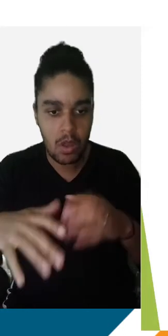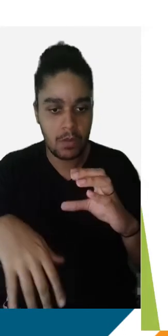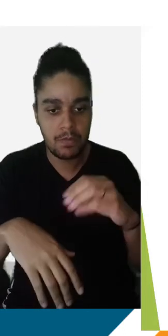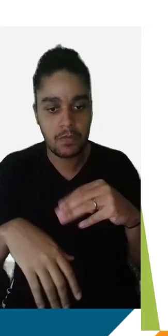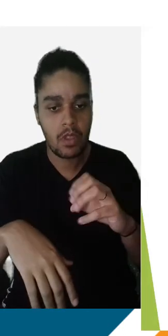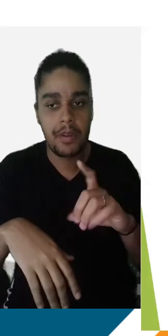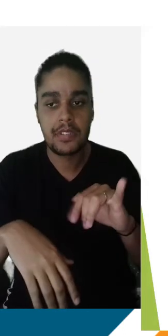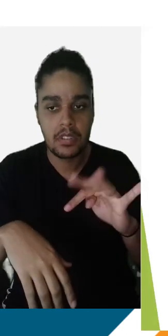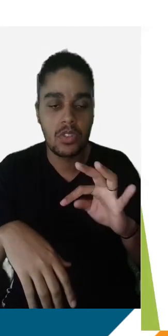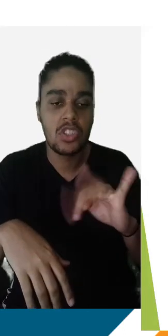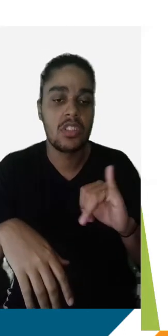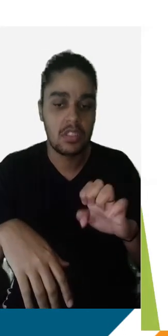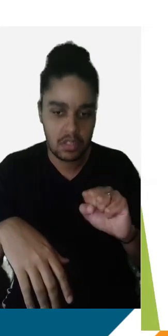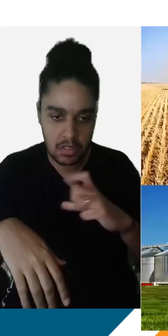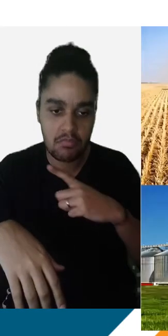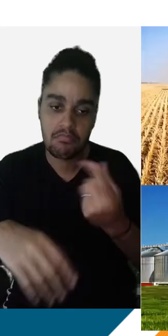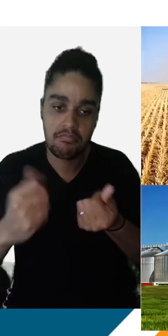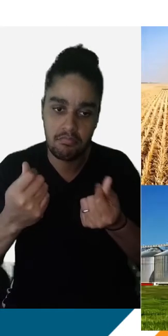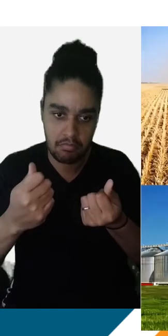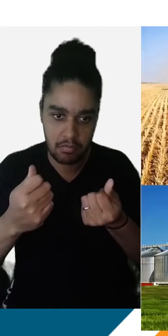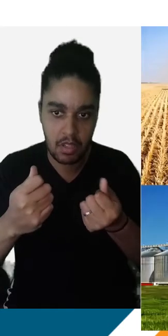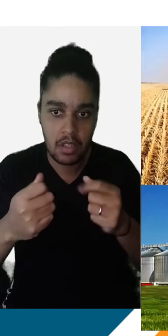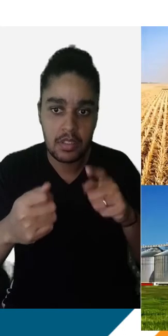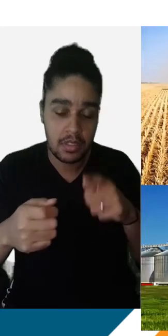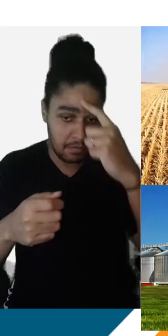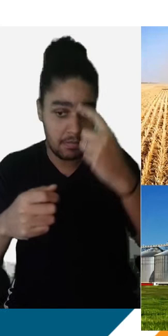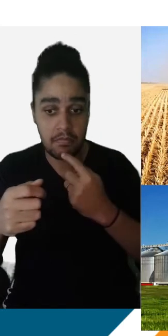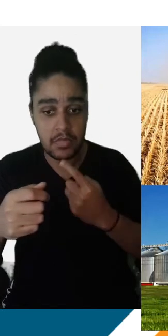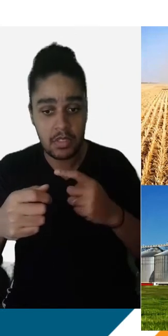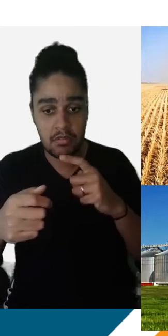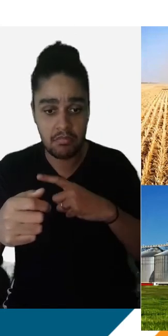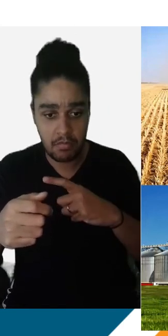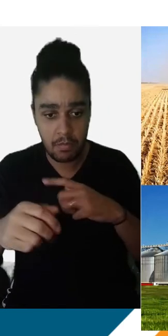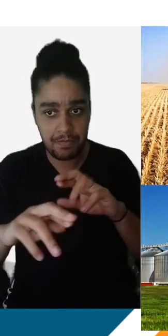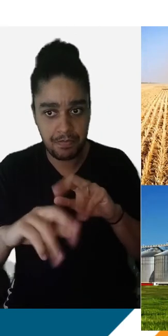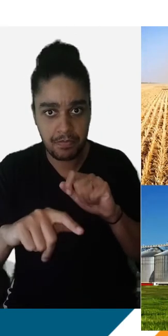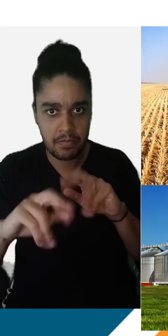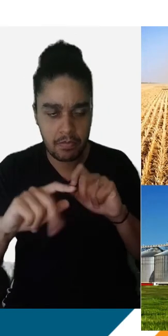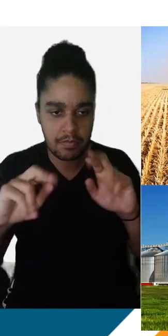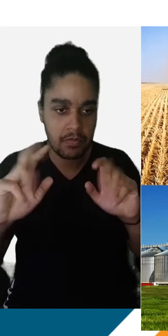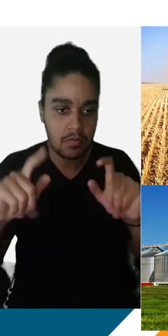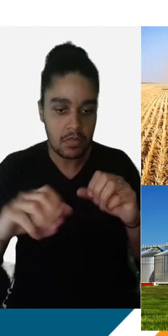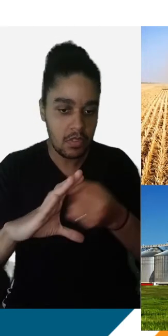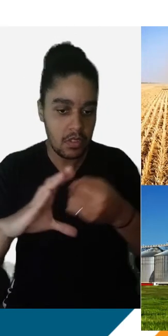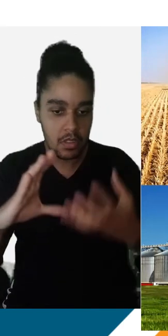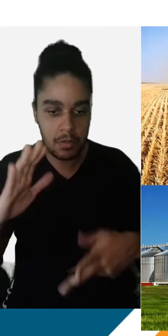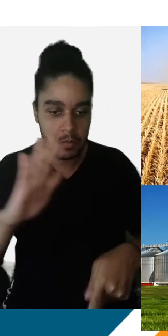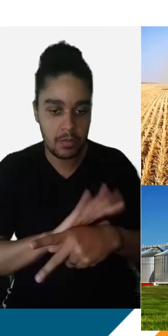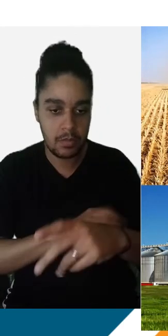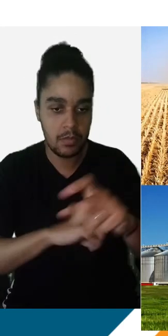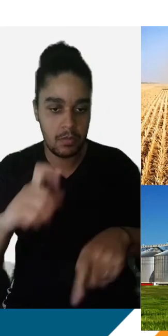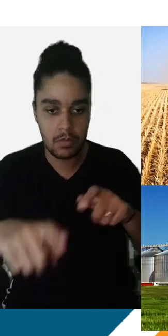preço cotado aí em bolsas de valores, beleza? Está aí para a gente uma imagem, né, de diversas características